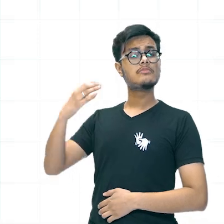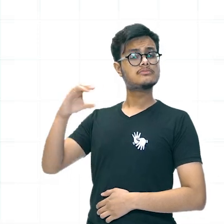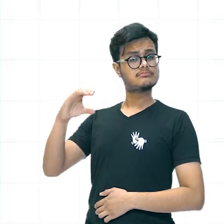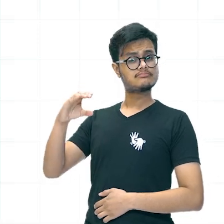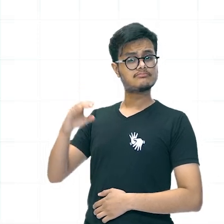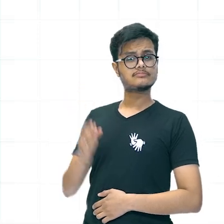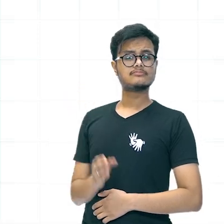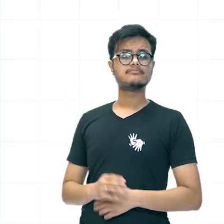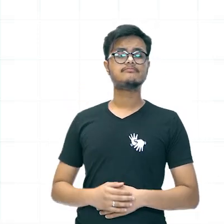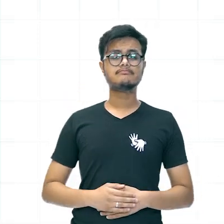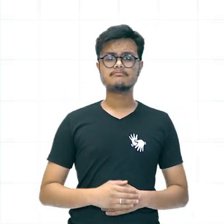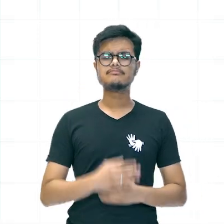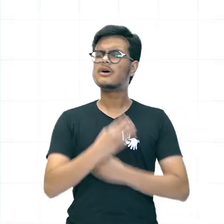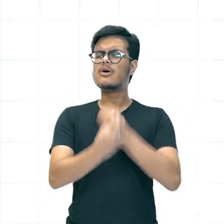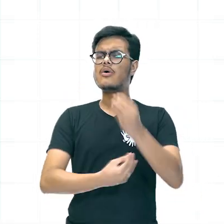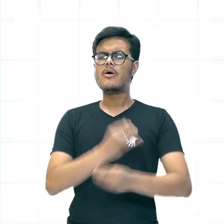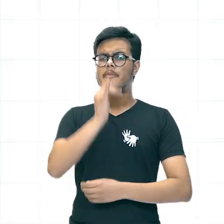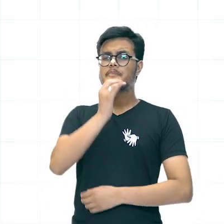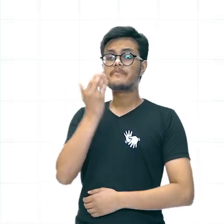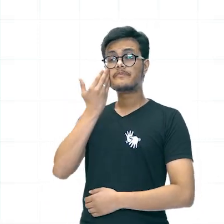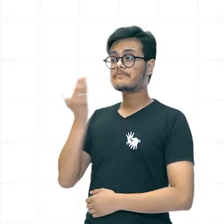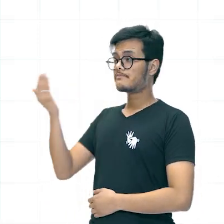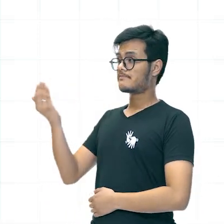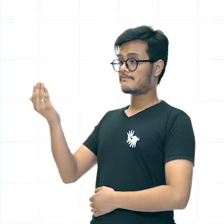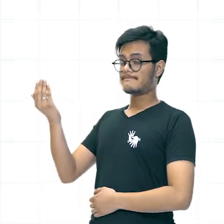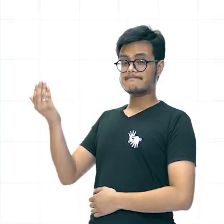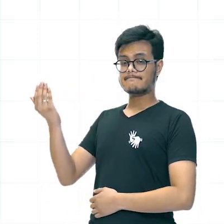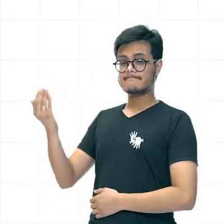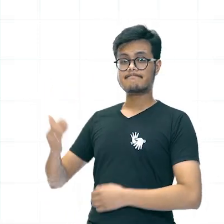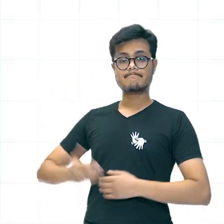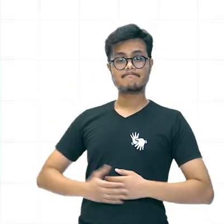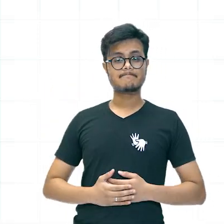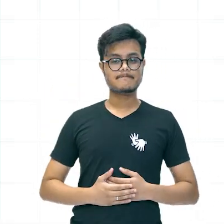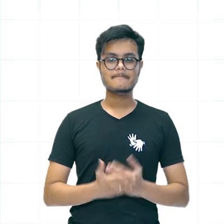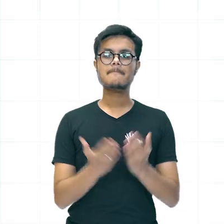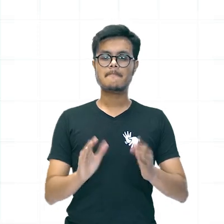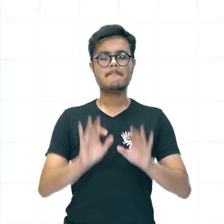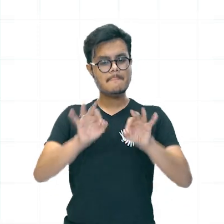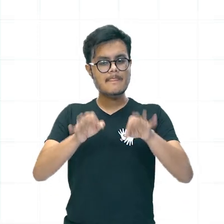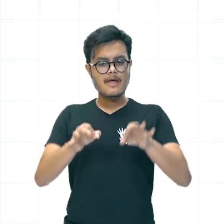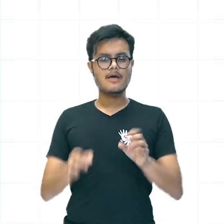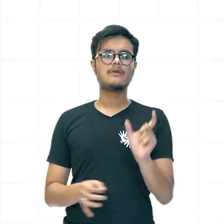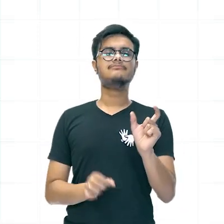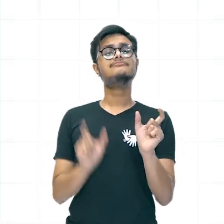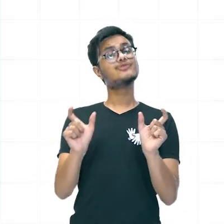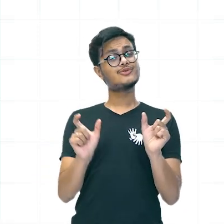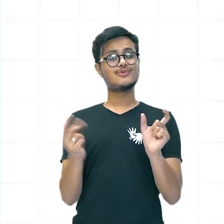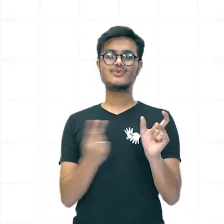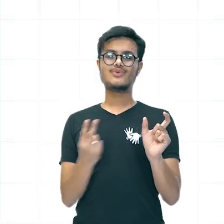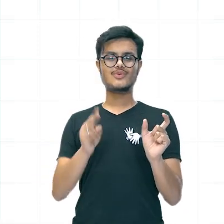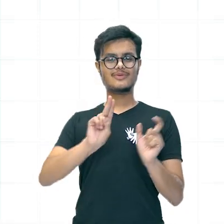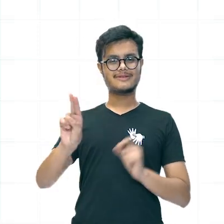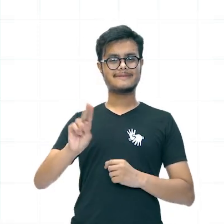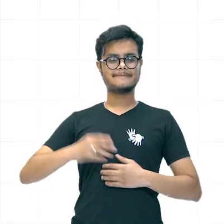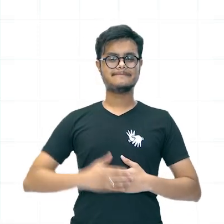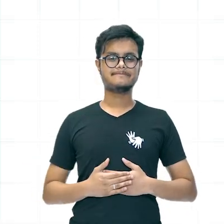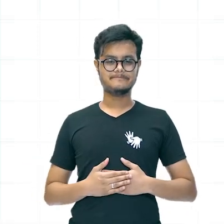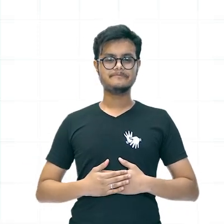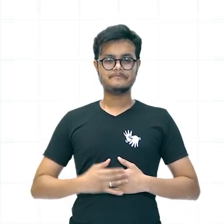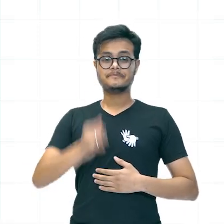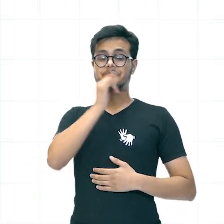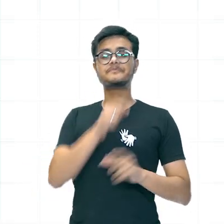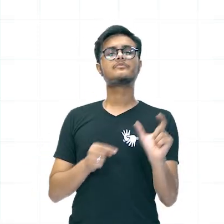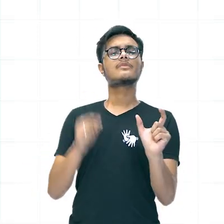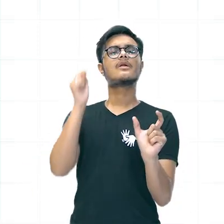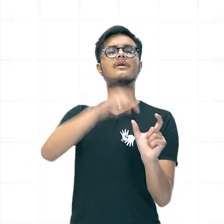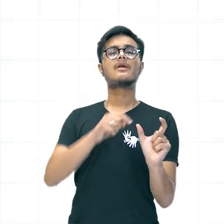do cão. O nome científico do cachorro é Canis familiaris. Ele é composto por dois nomes. Esse primeiro nome